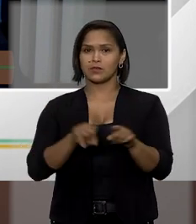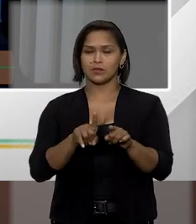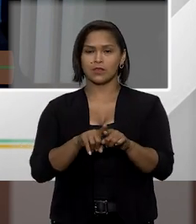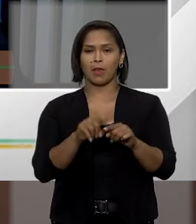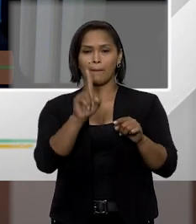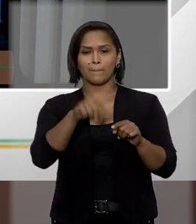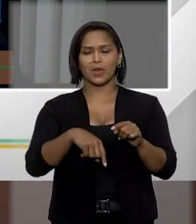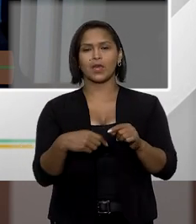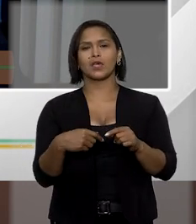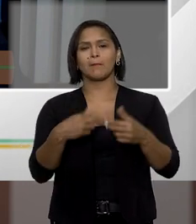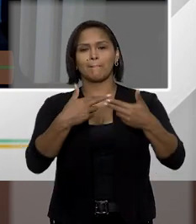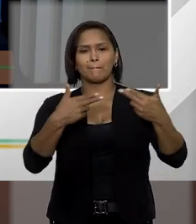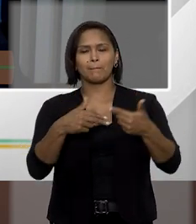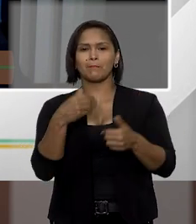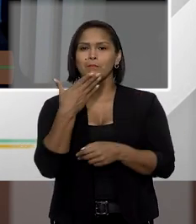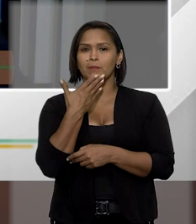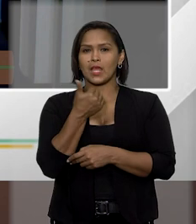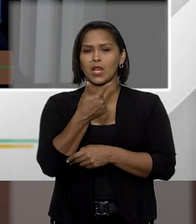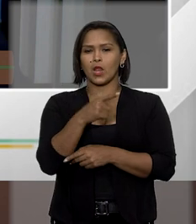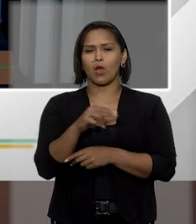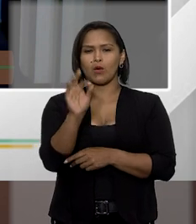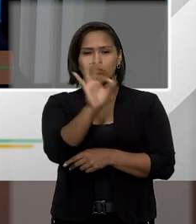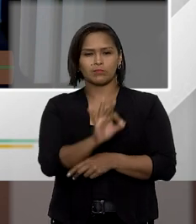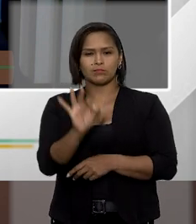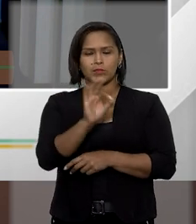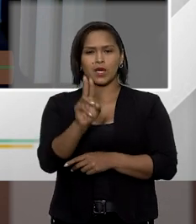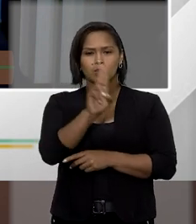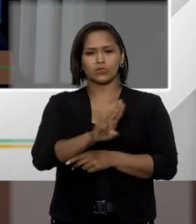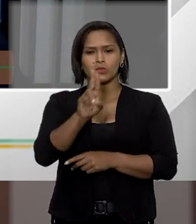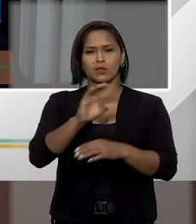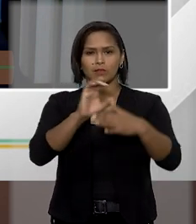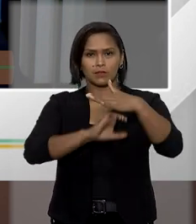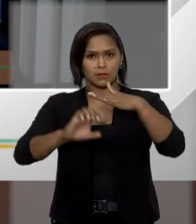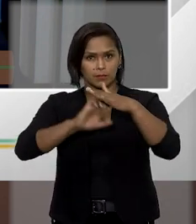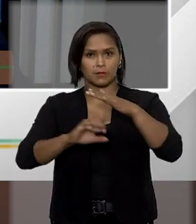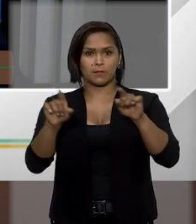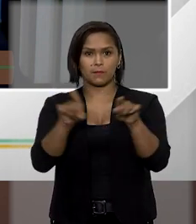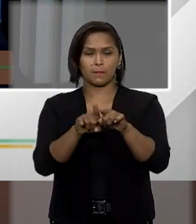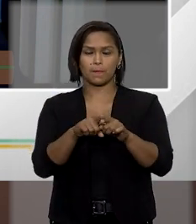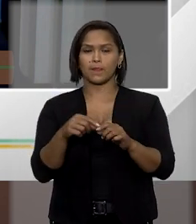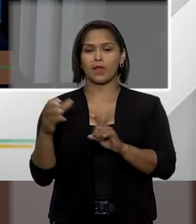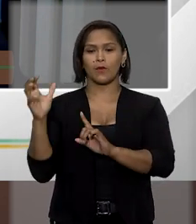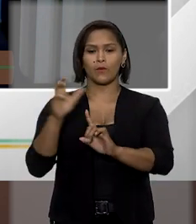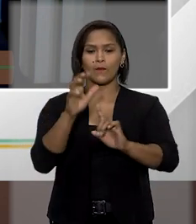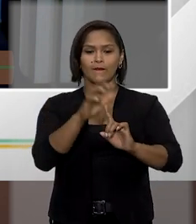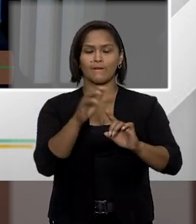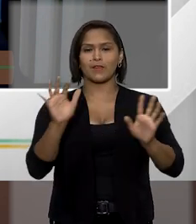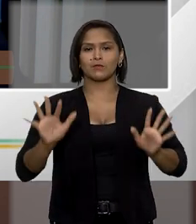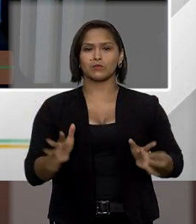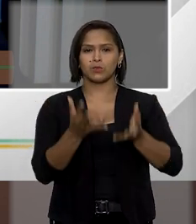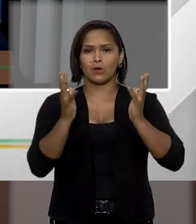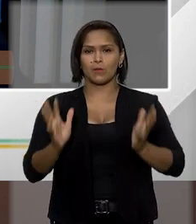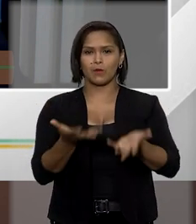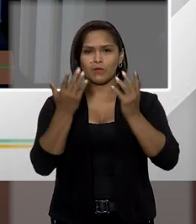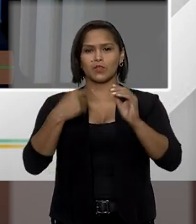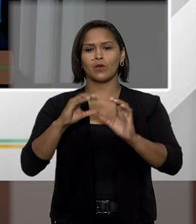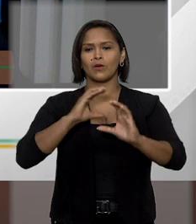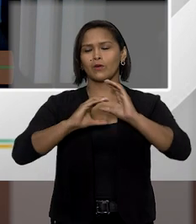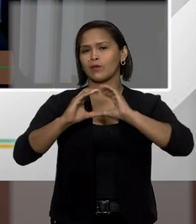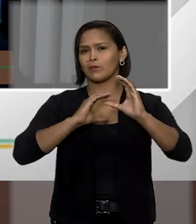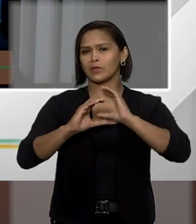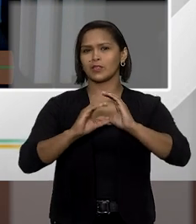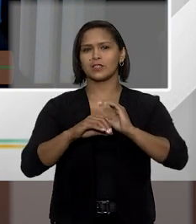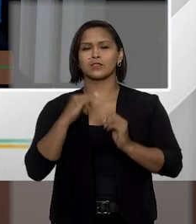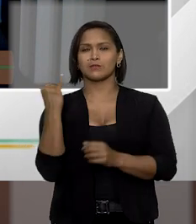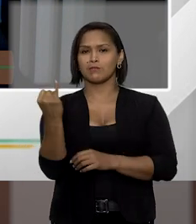como uma ferramenta de melhora, de otimização das relações empresariais, porque ele tem um efeito promovedor, um efeito